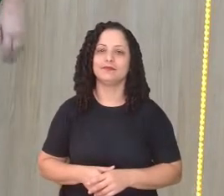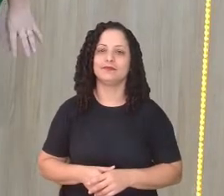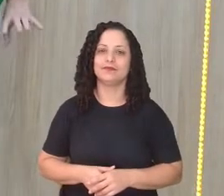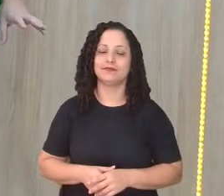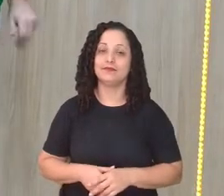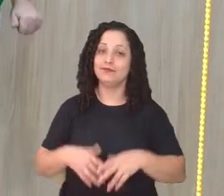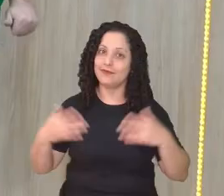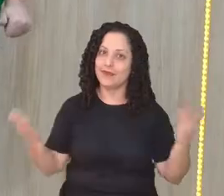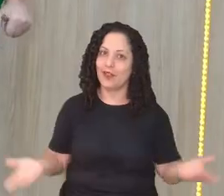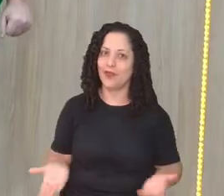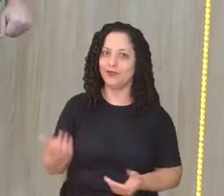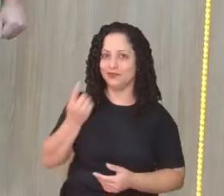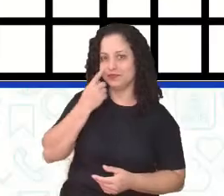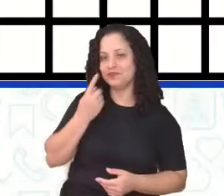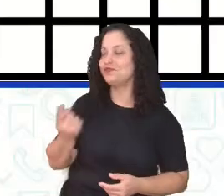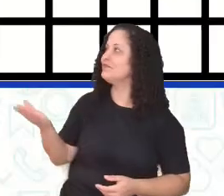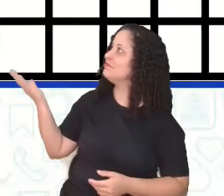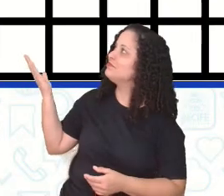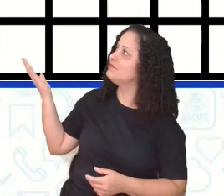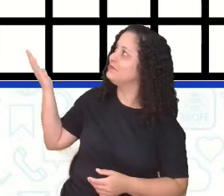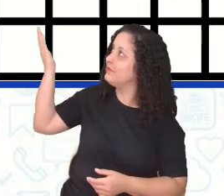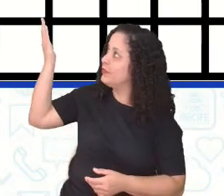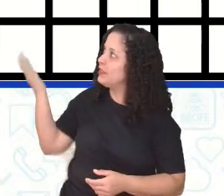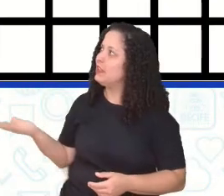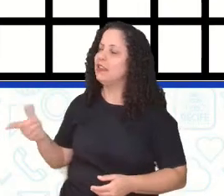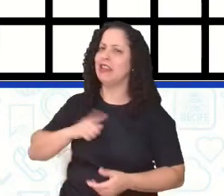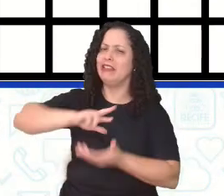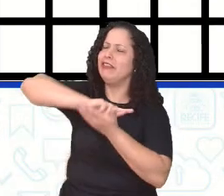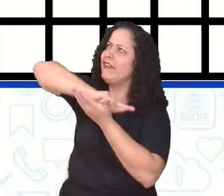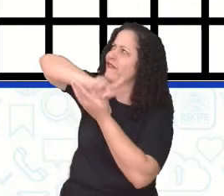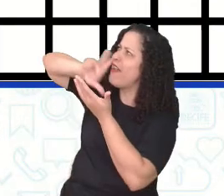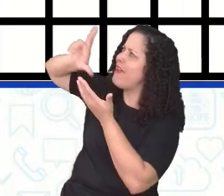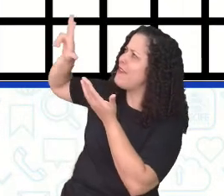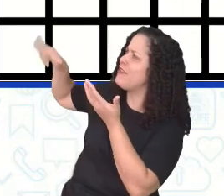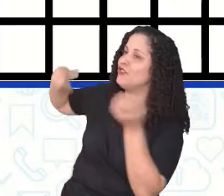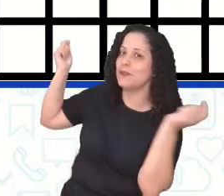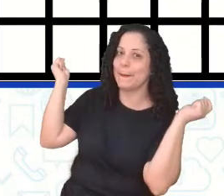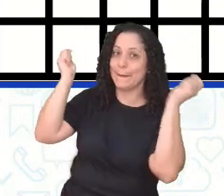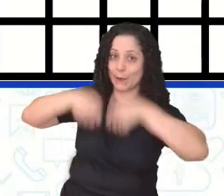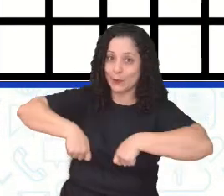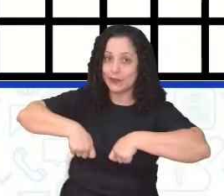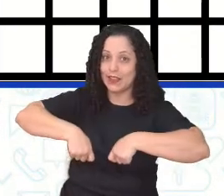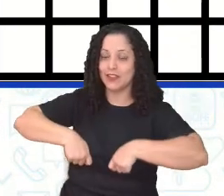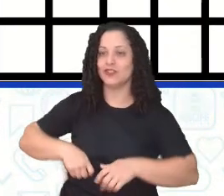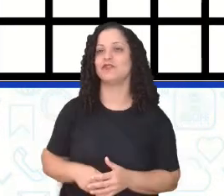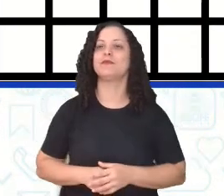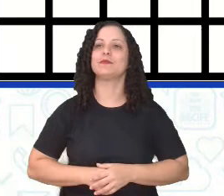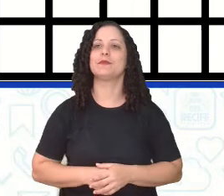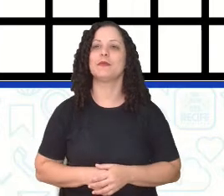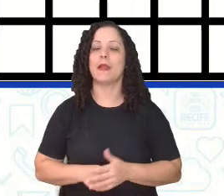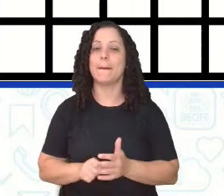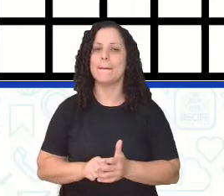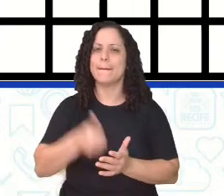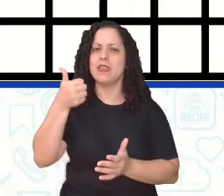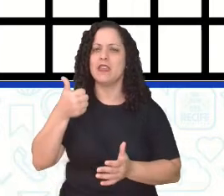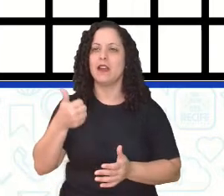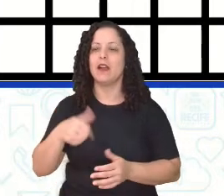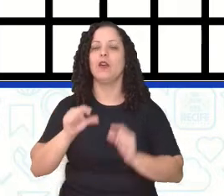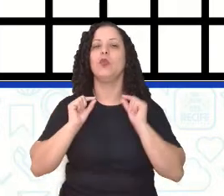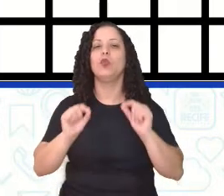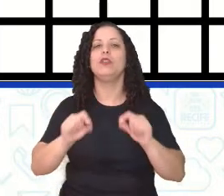Muito bem, aqui está as possibilidades. Veja que a primeira, esse retângulo de